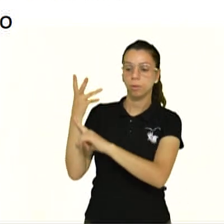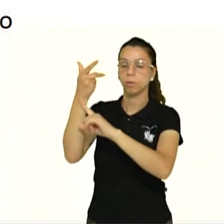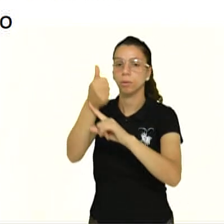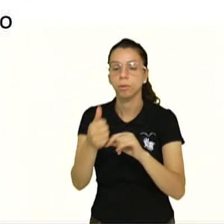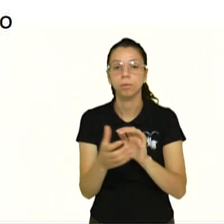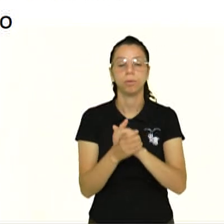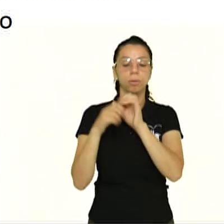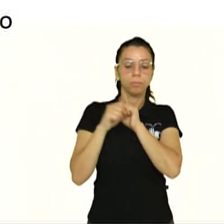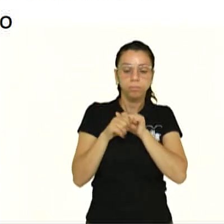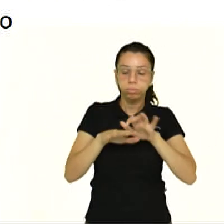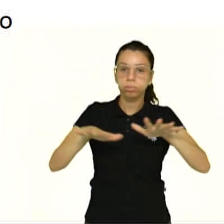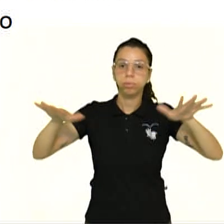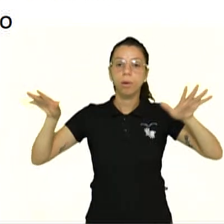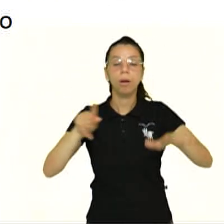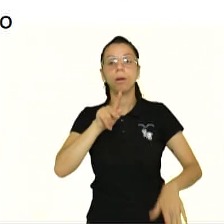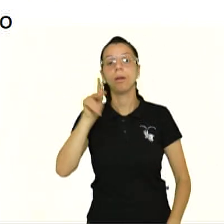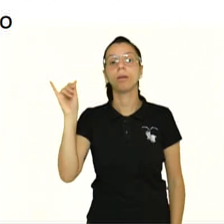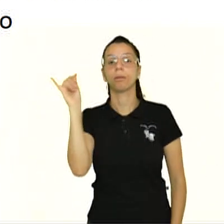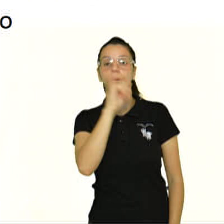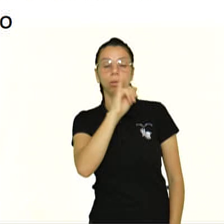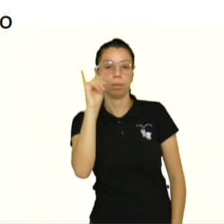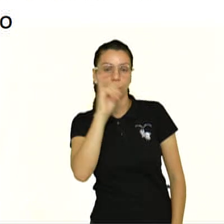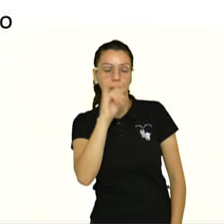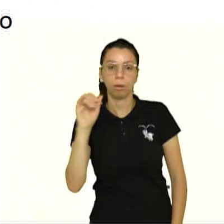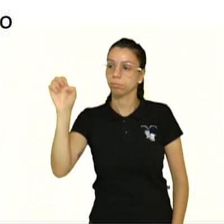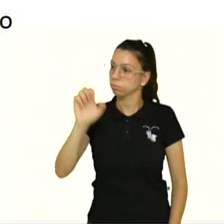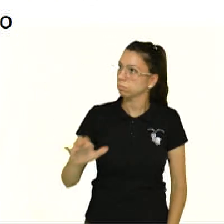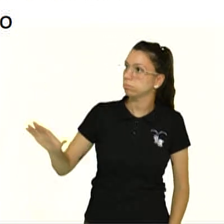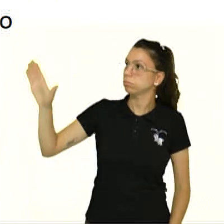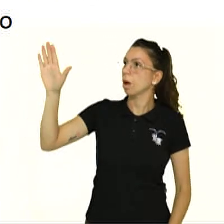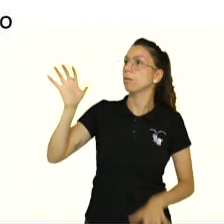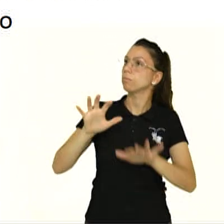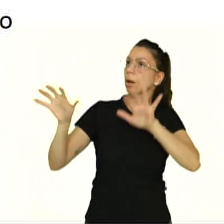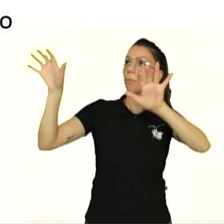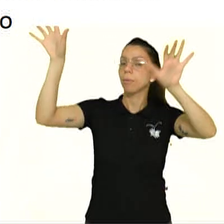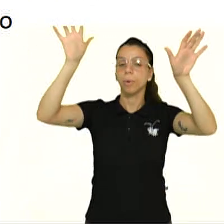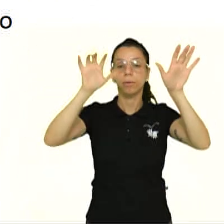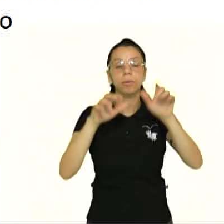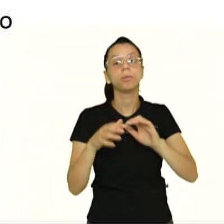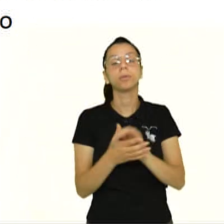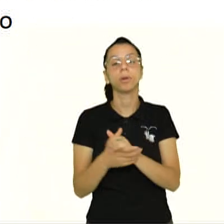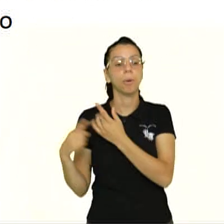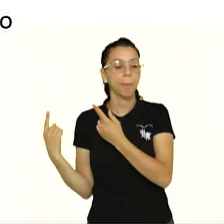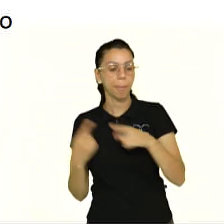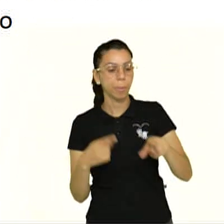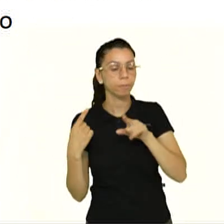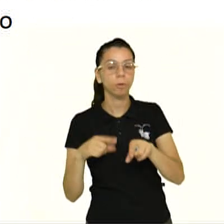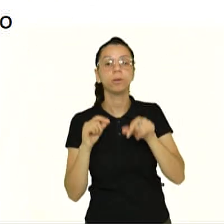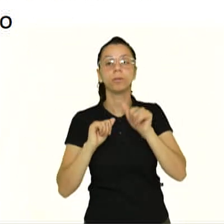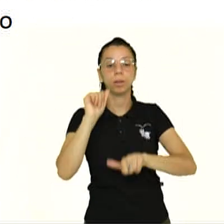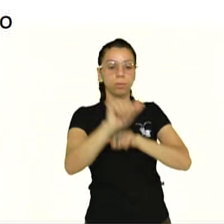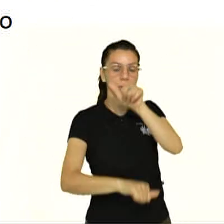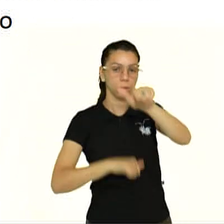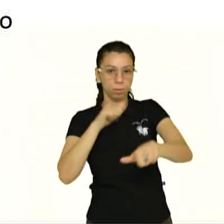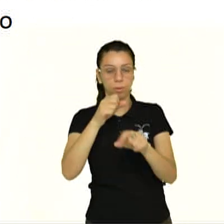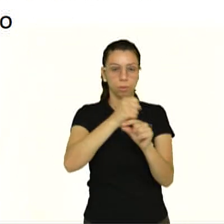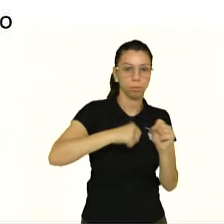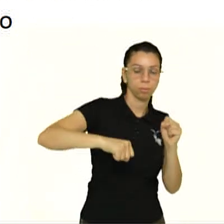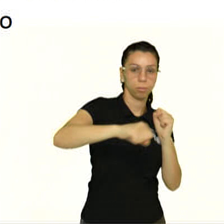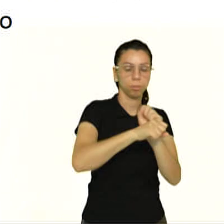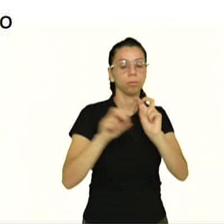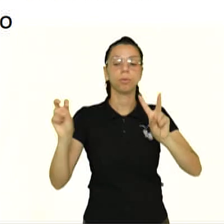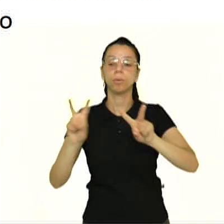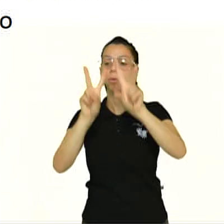da Península Itálica por quase toda a Europa, provocando transformações na sociedade. Sobre o tema, é